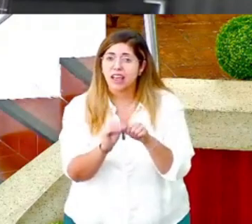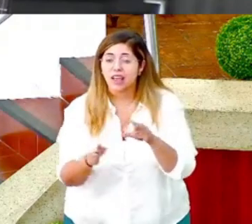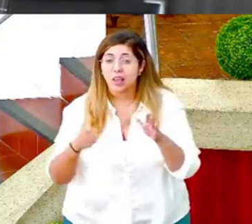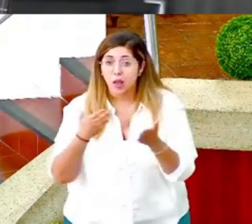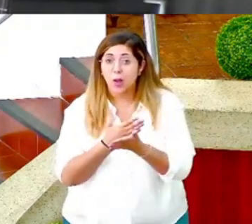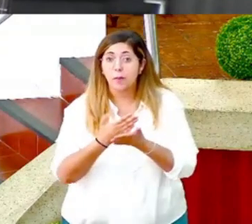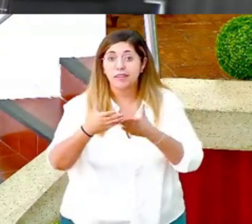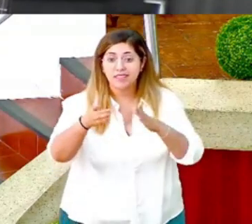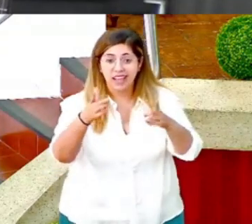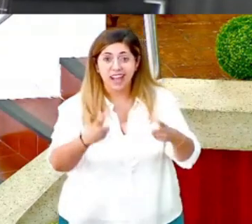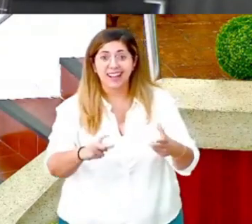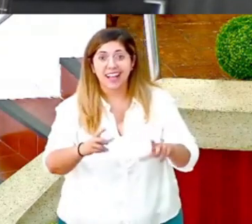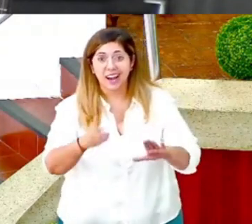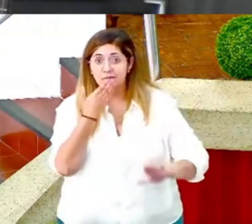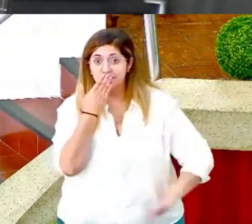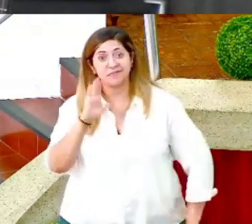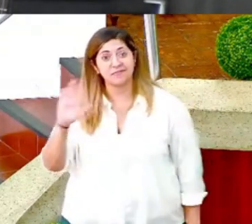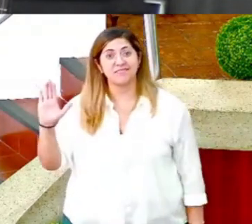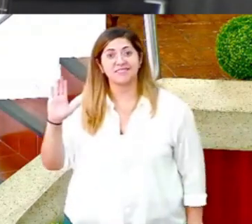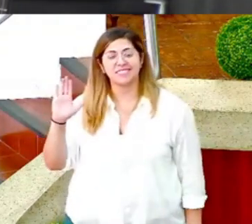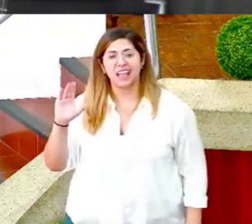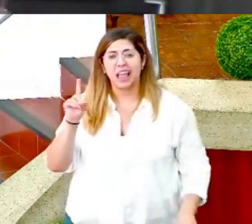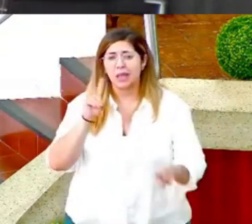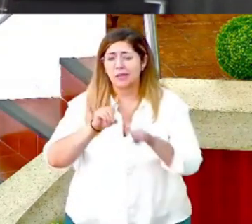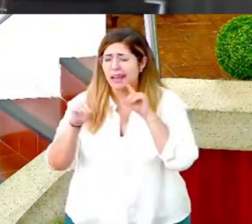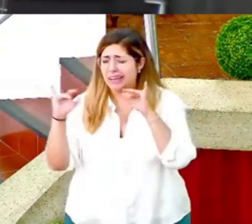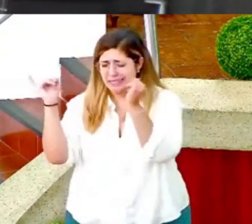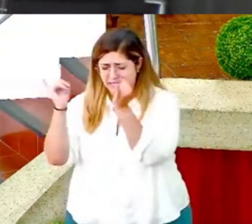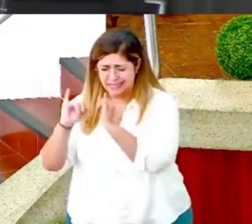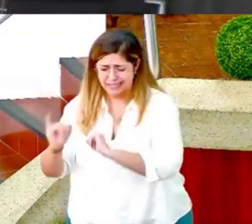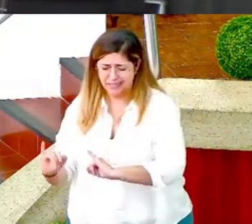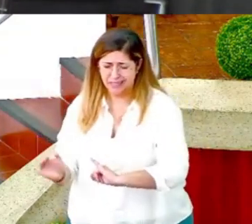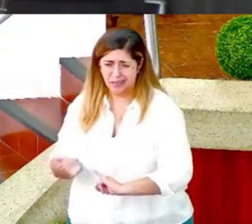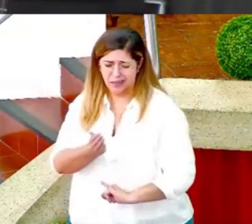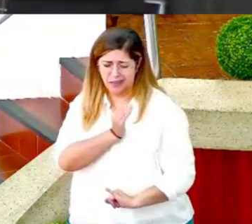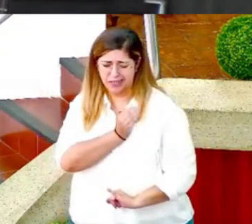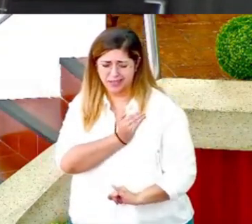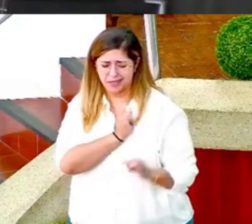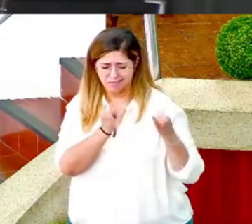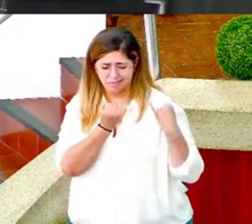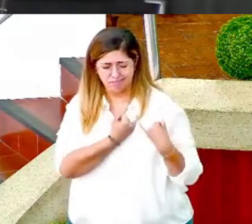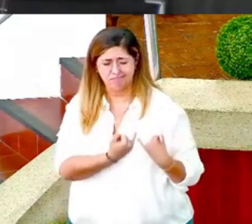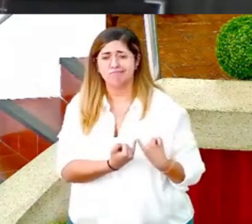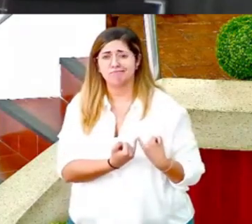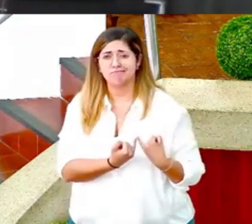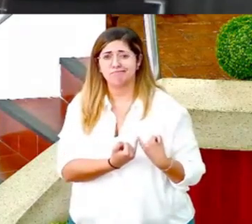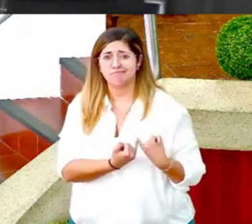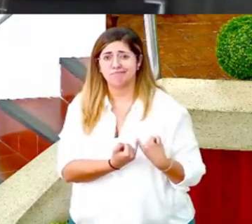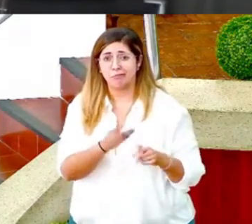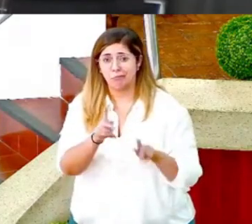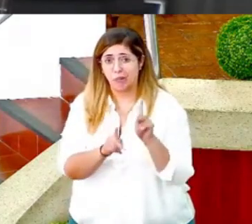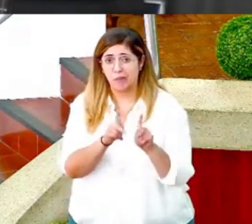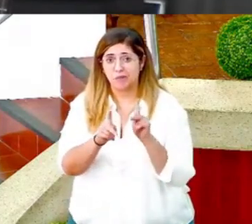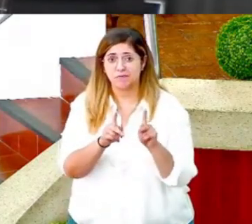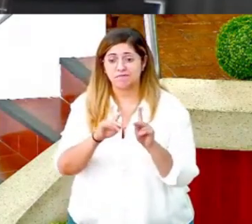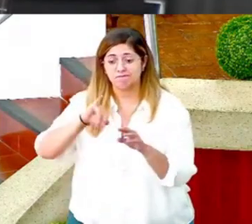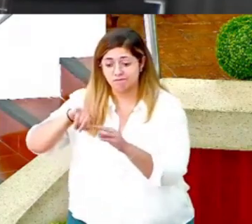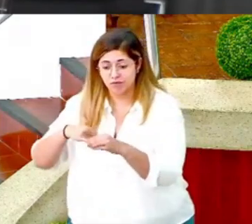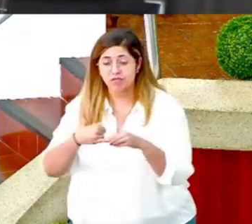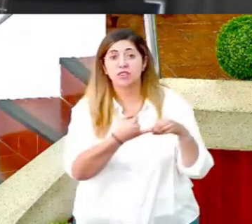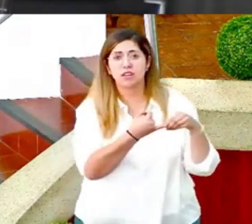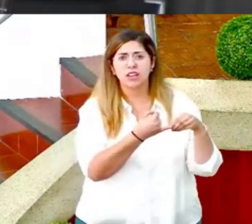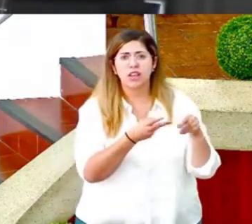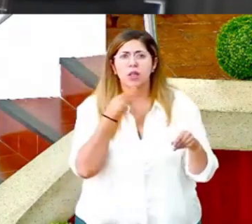terra prometida, e o povo está cheio de idolatrias no seu coração ainda. E então Josué diz uma coisa: santificai-vos,